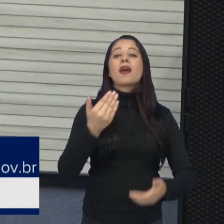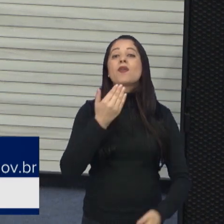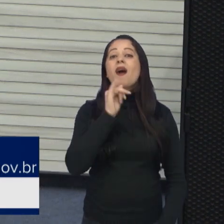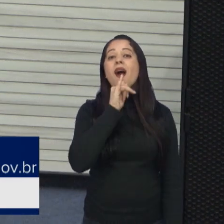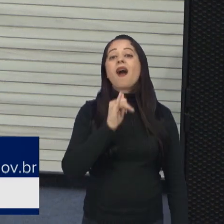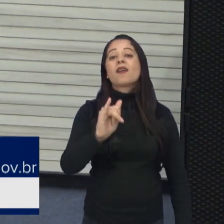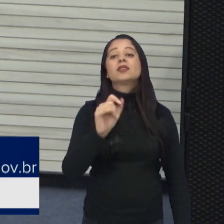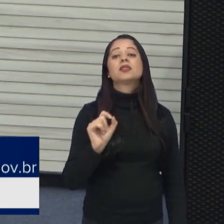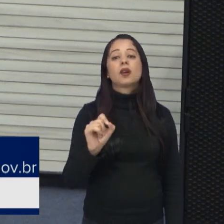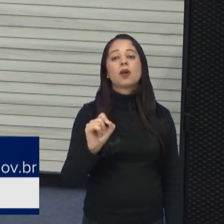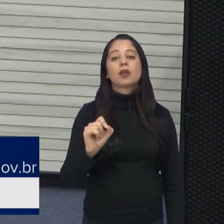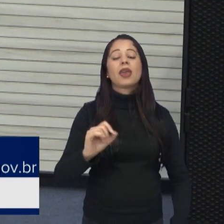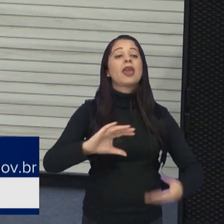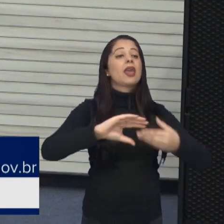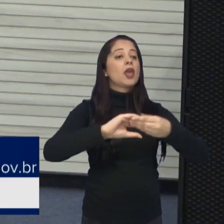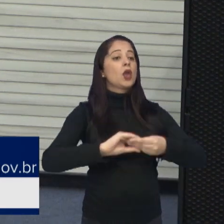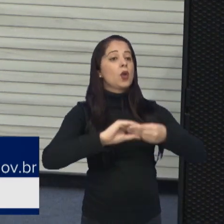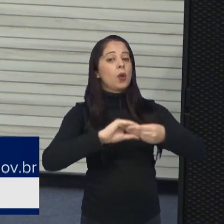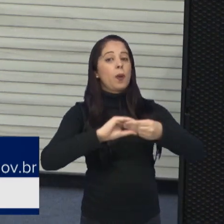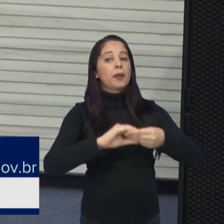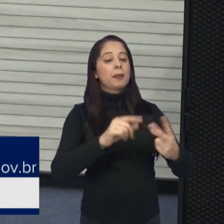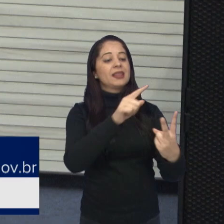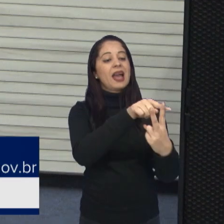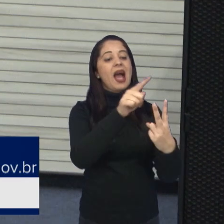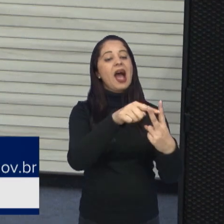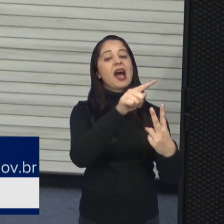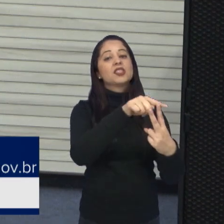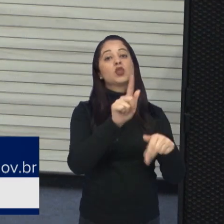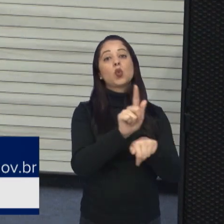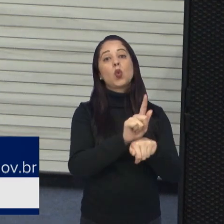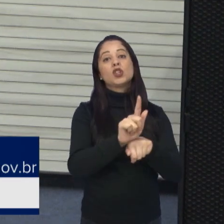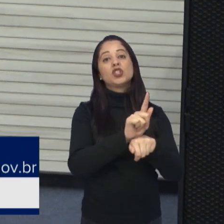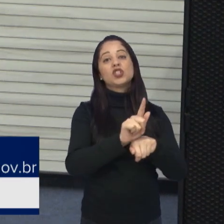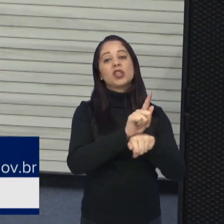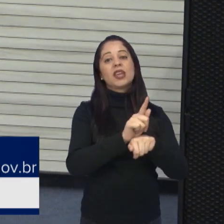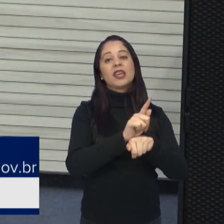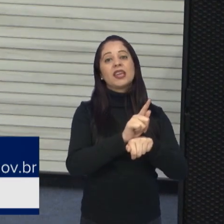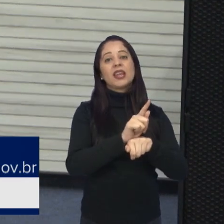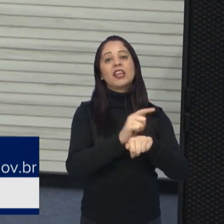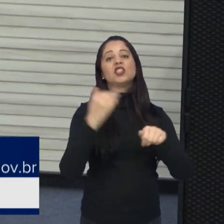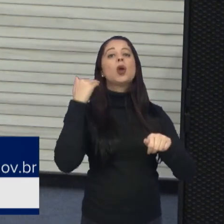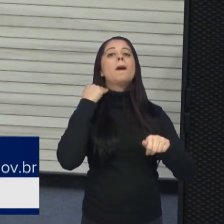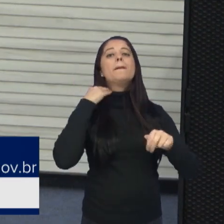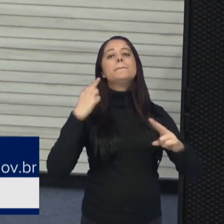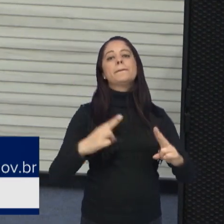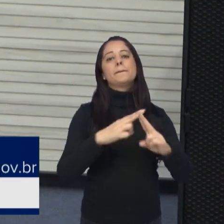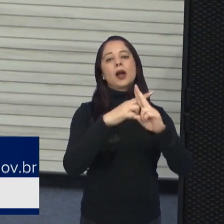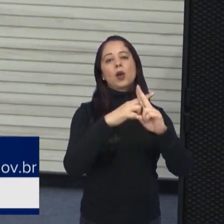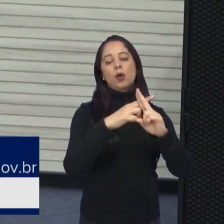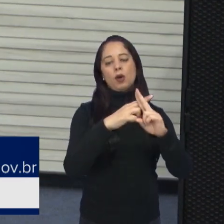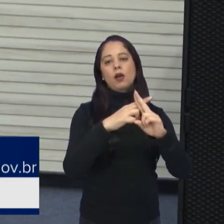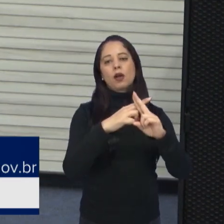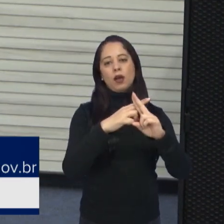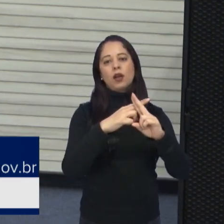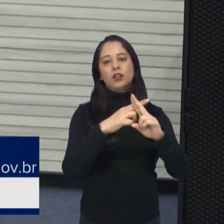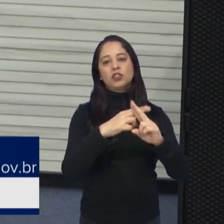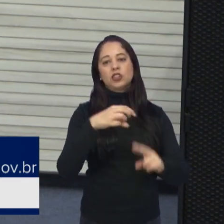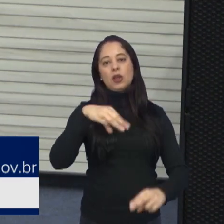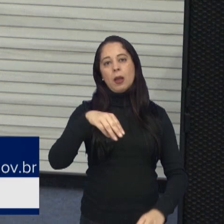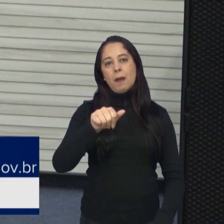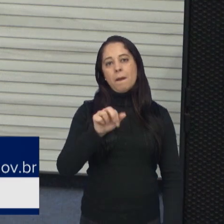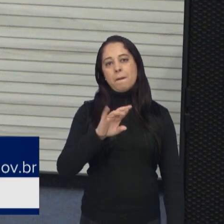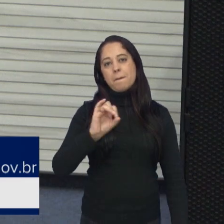registrar e cumprimentar as duas gerentes que estão aqui da Caixa Econômica Federal, né? A